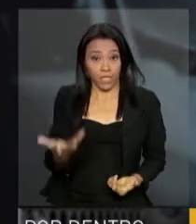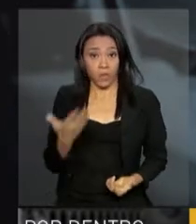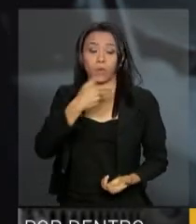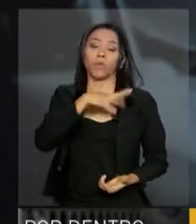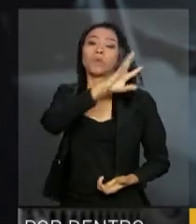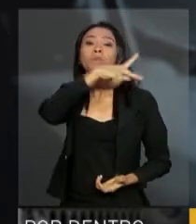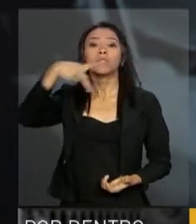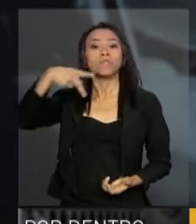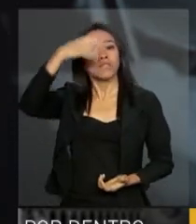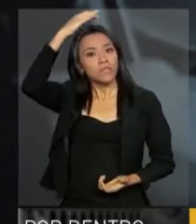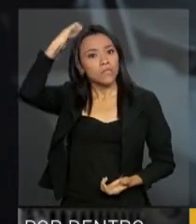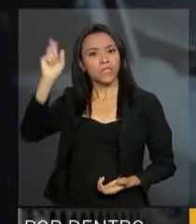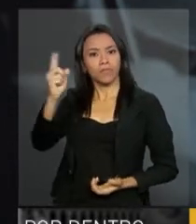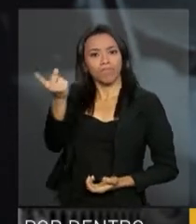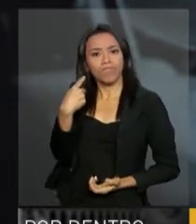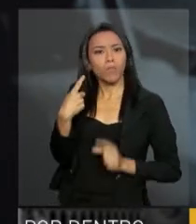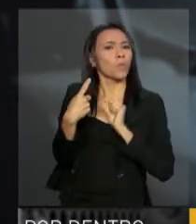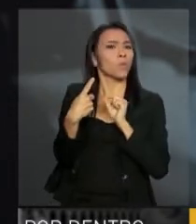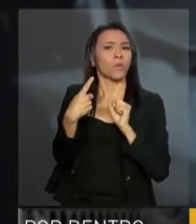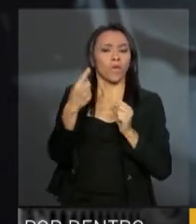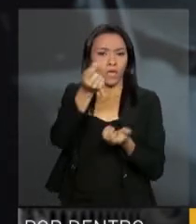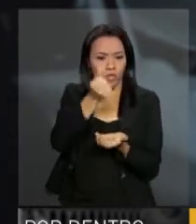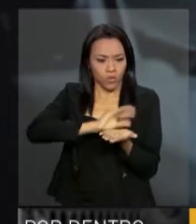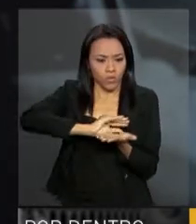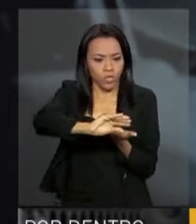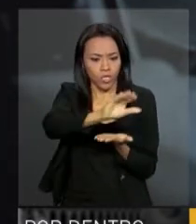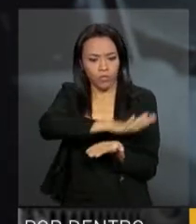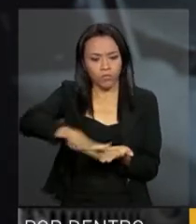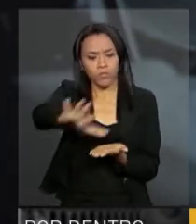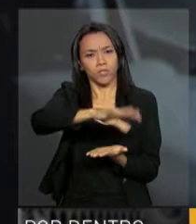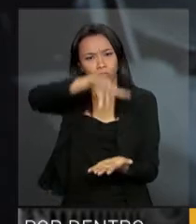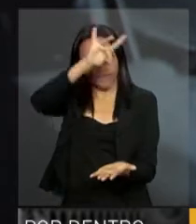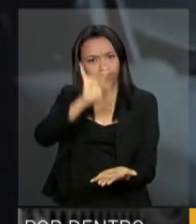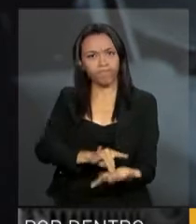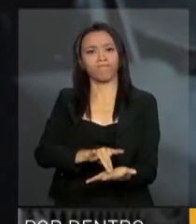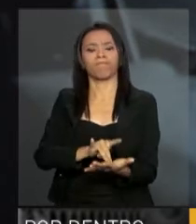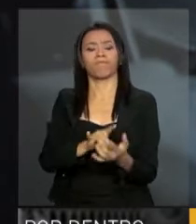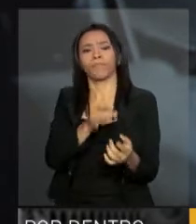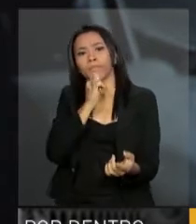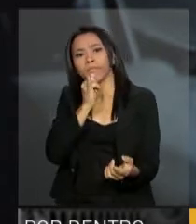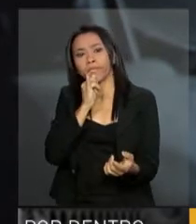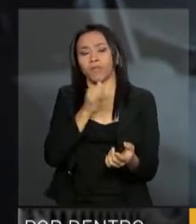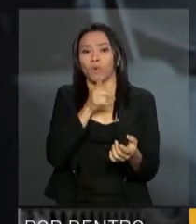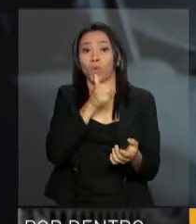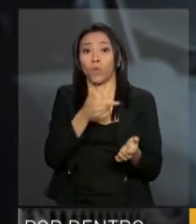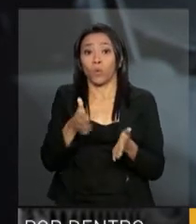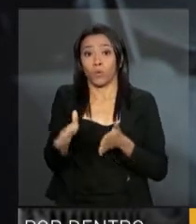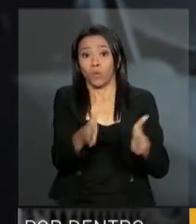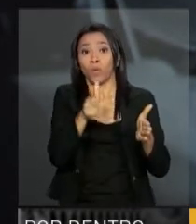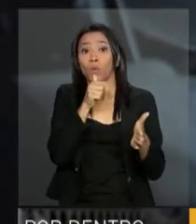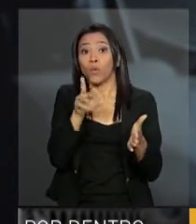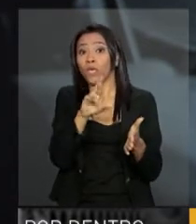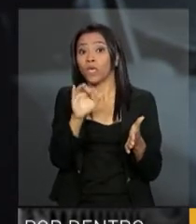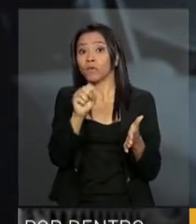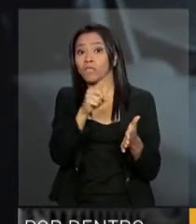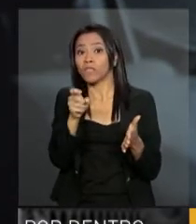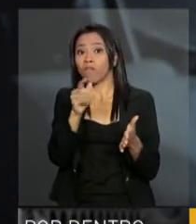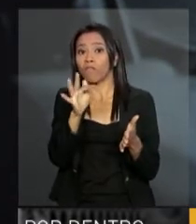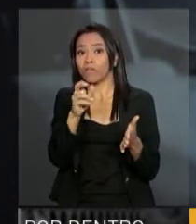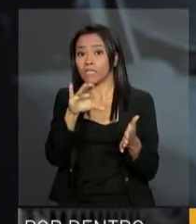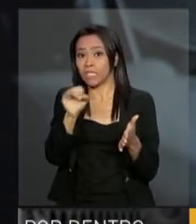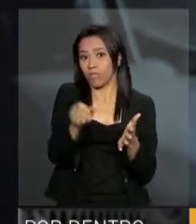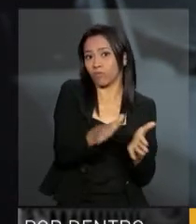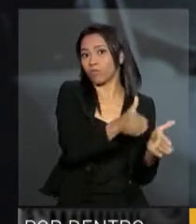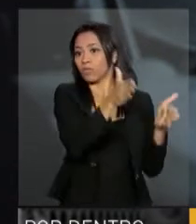tem determinado que os investimentos sejam efetivos. Investimentos como a transposição do Rio São Francisco, tanto no